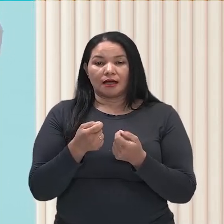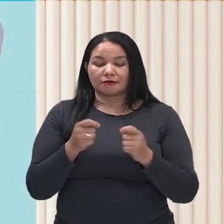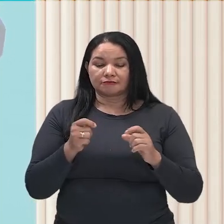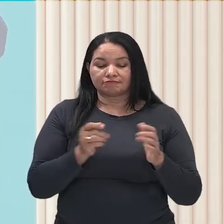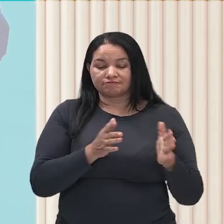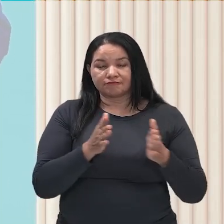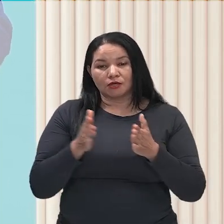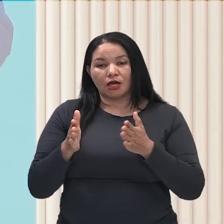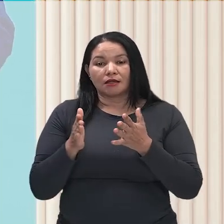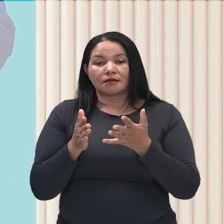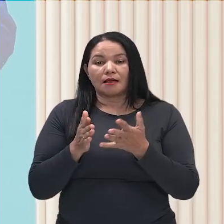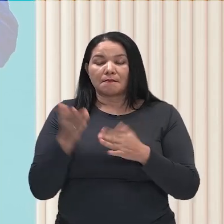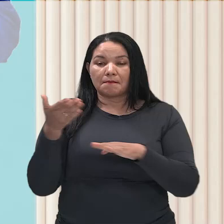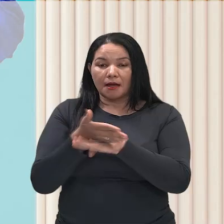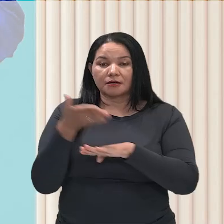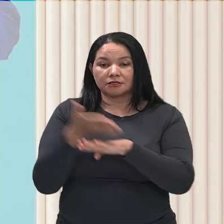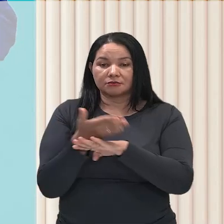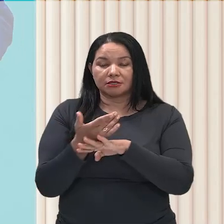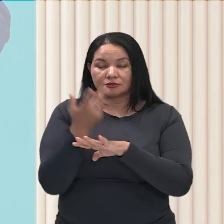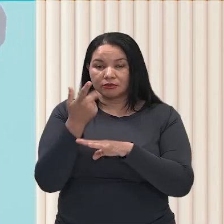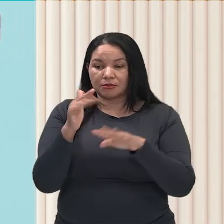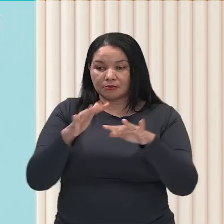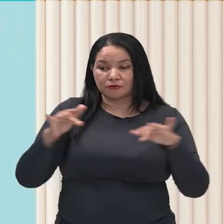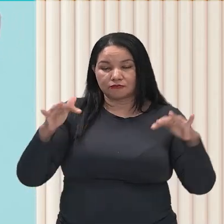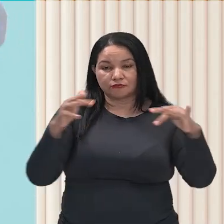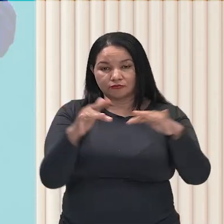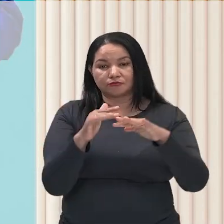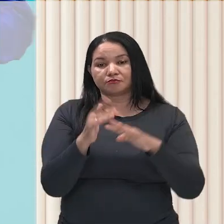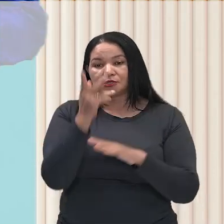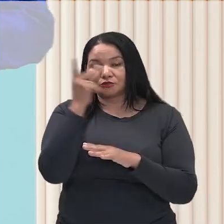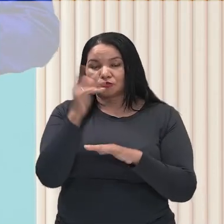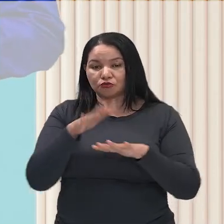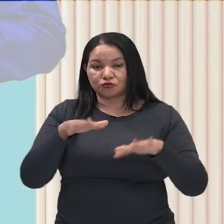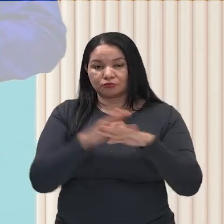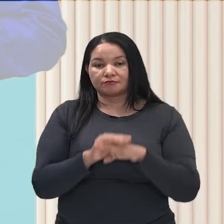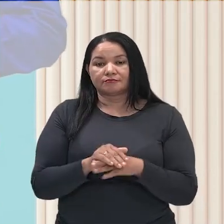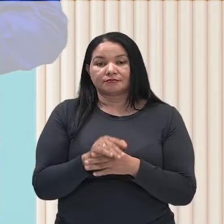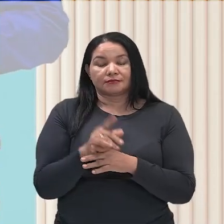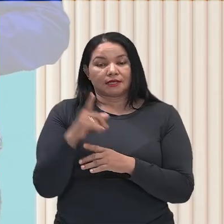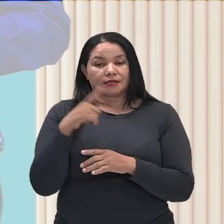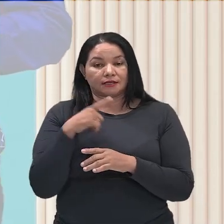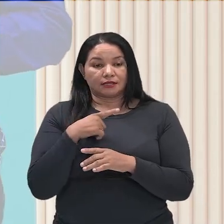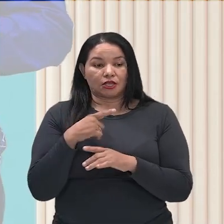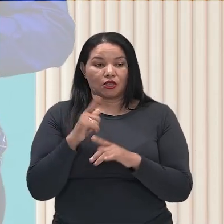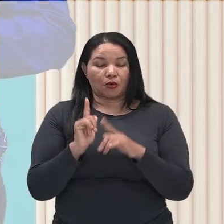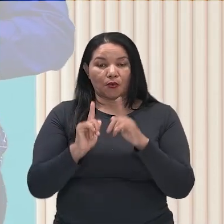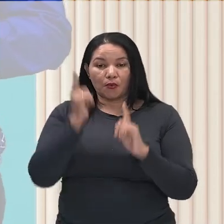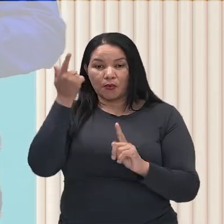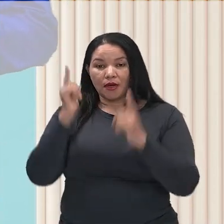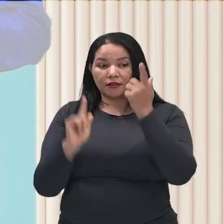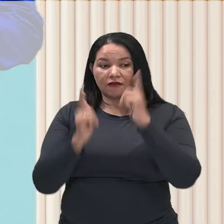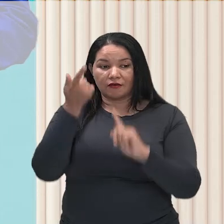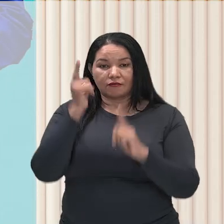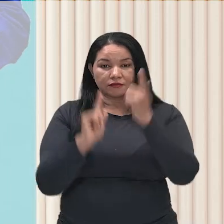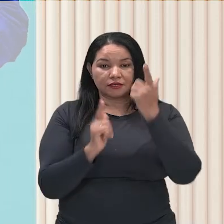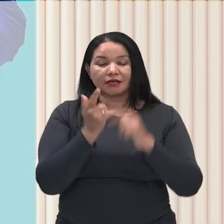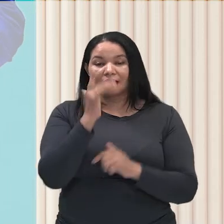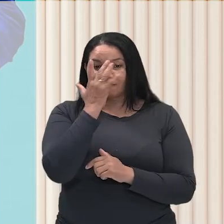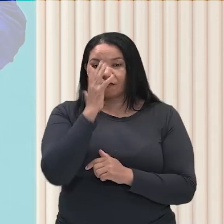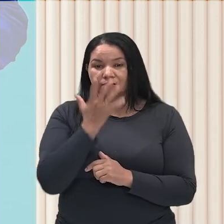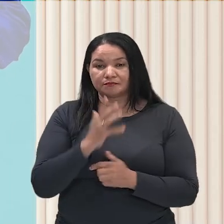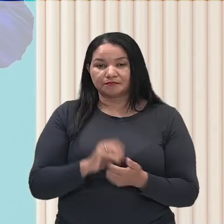para a participação do público, certo? Aqui nós temos o Carnaval de Olinda, certo? Uma das importantes